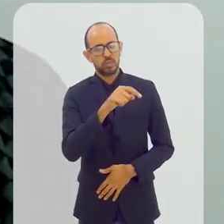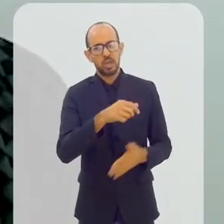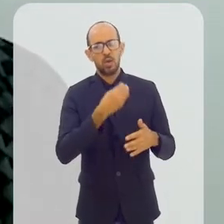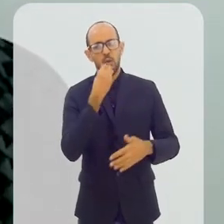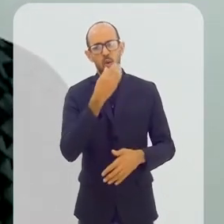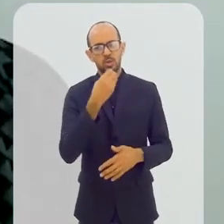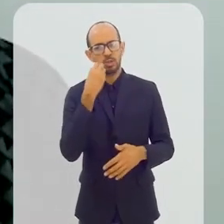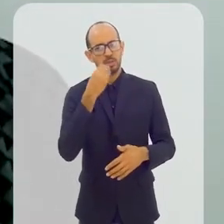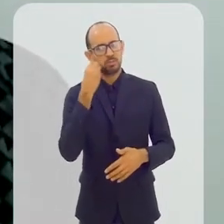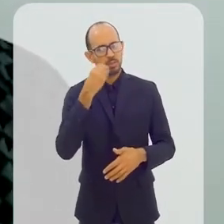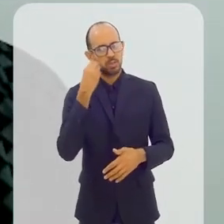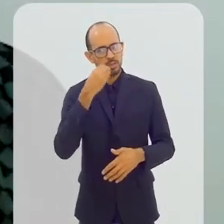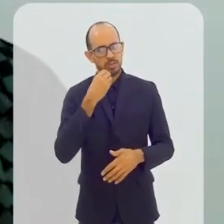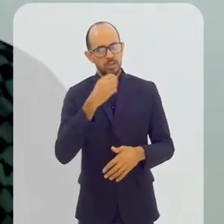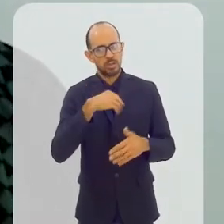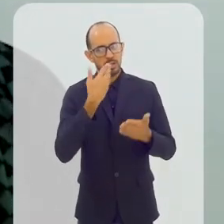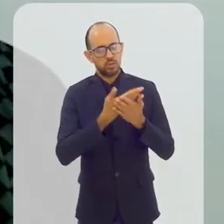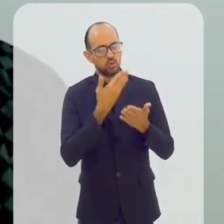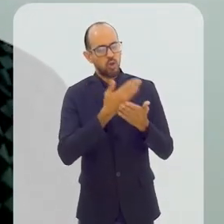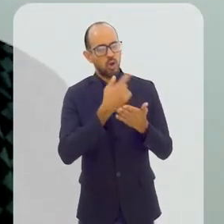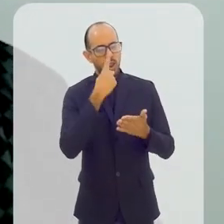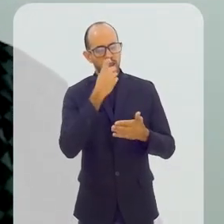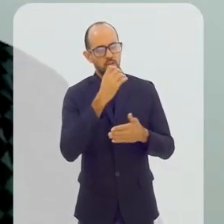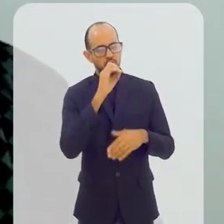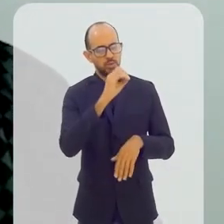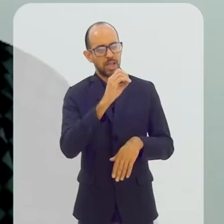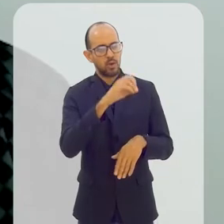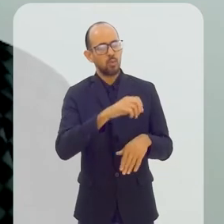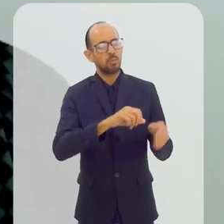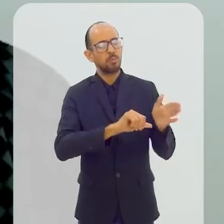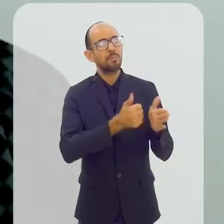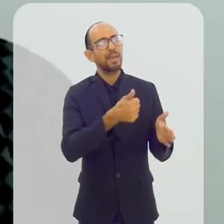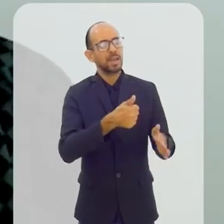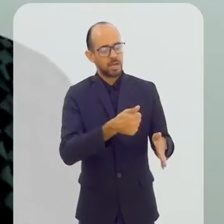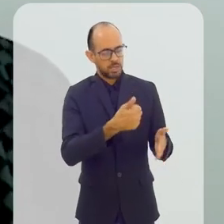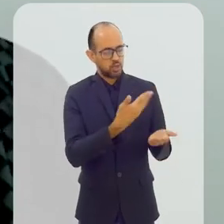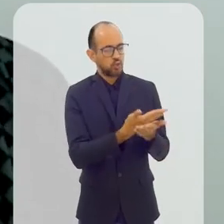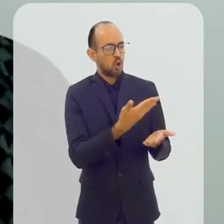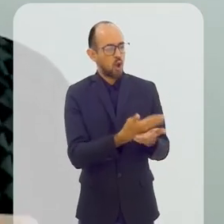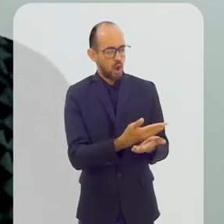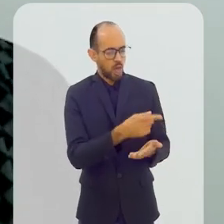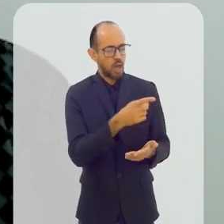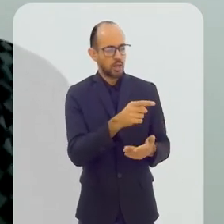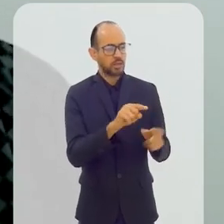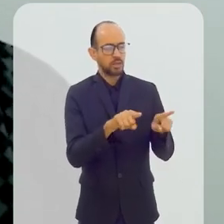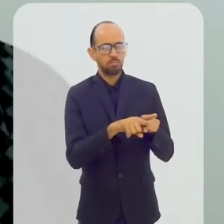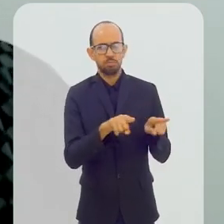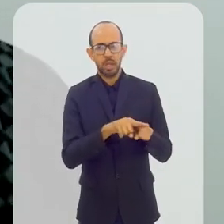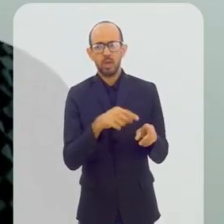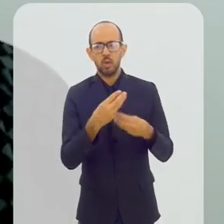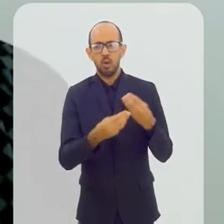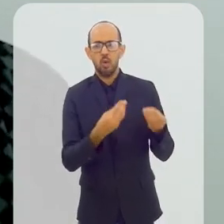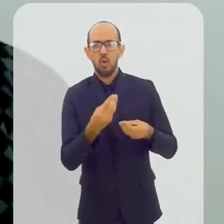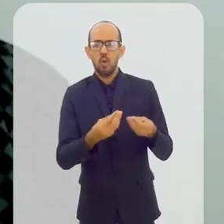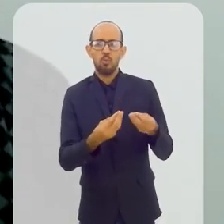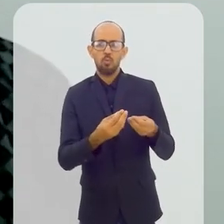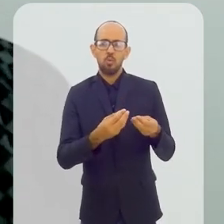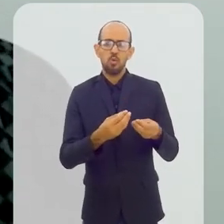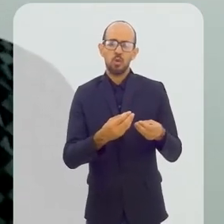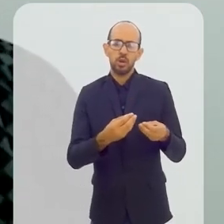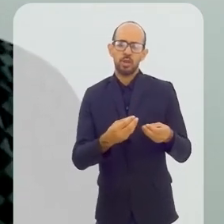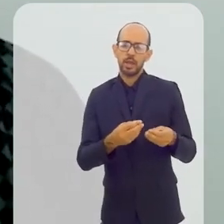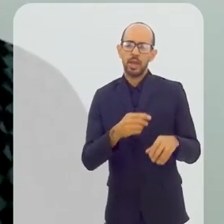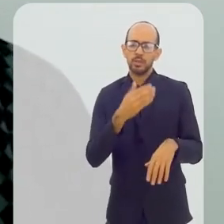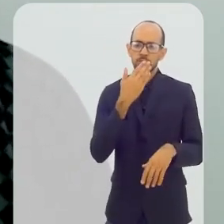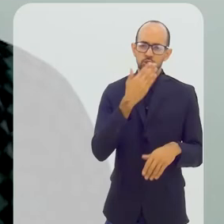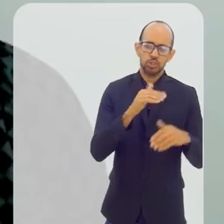primeira experiência da Escola de Zero, que está no documentário A Revolução Começa Aqui, e como é que tem sido reproduzir também